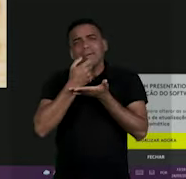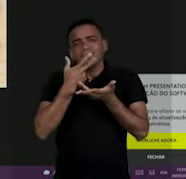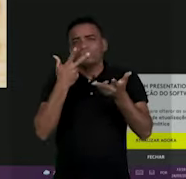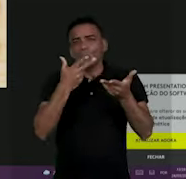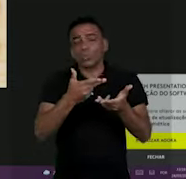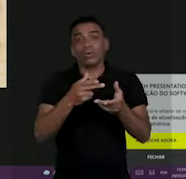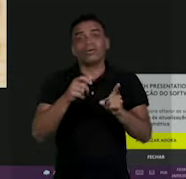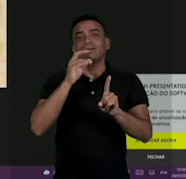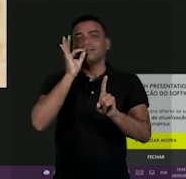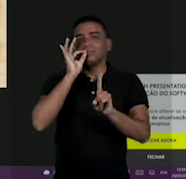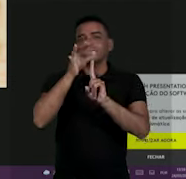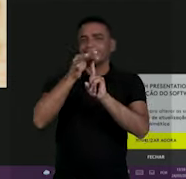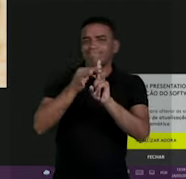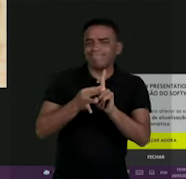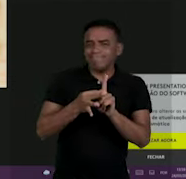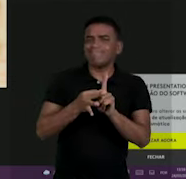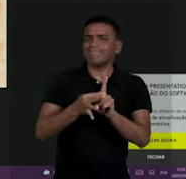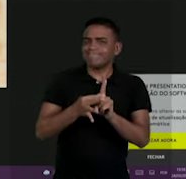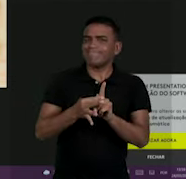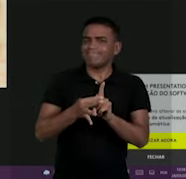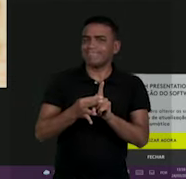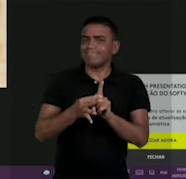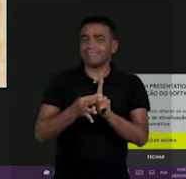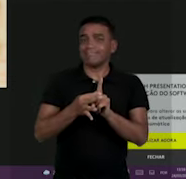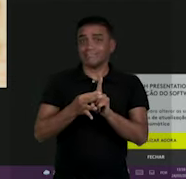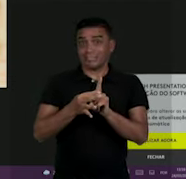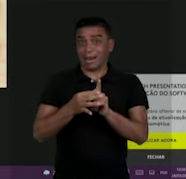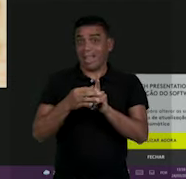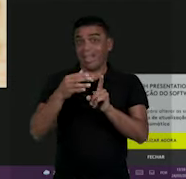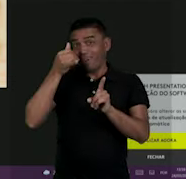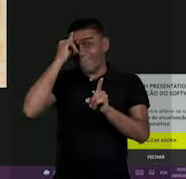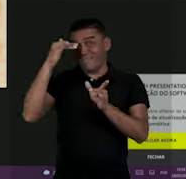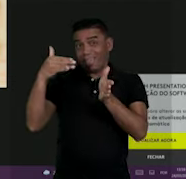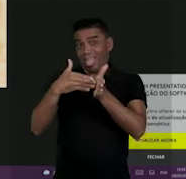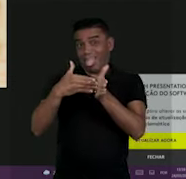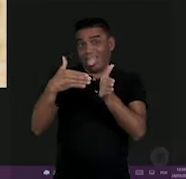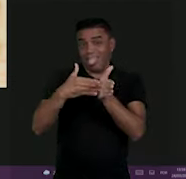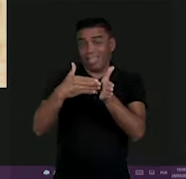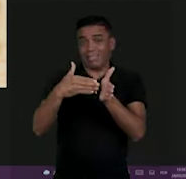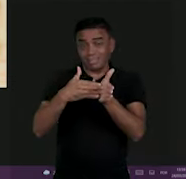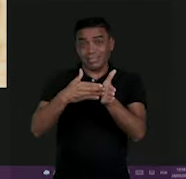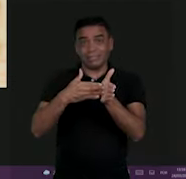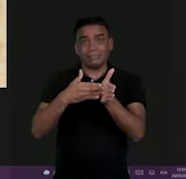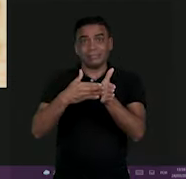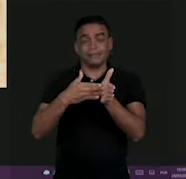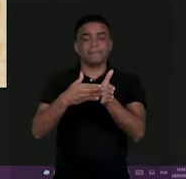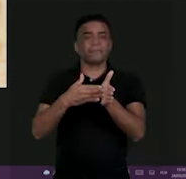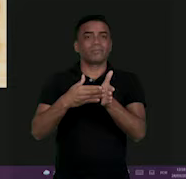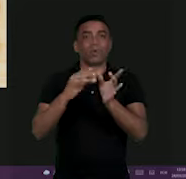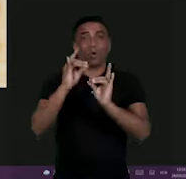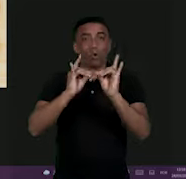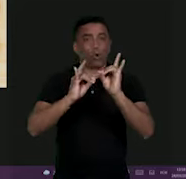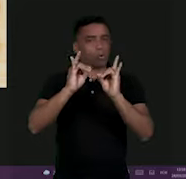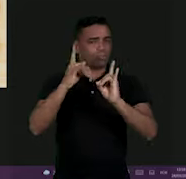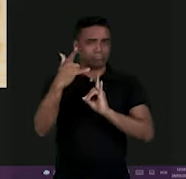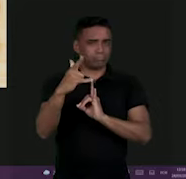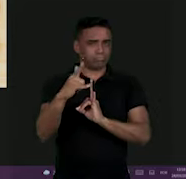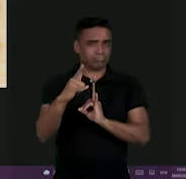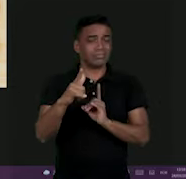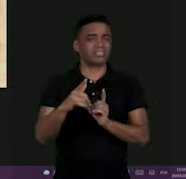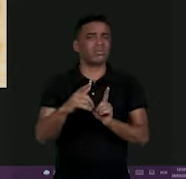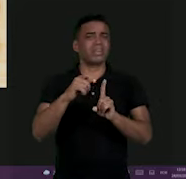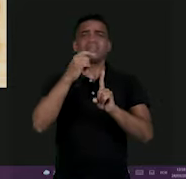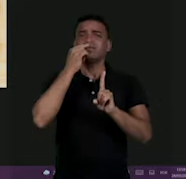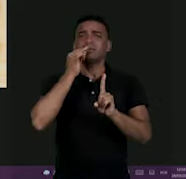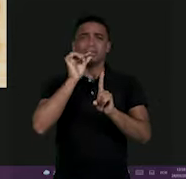Tem a camisinha, que são os métodos, que é um método de barreira, que é não hormonal. E lembrando que a gente tem dois tipos de